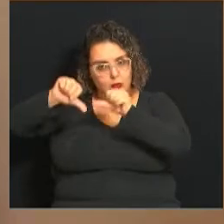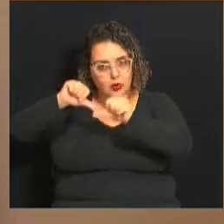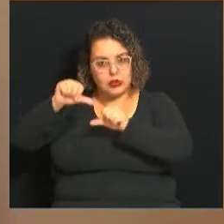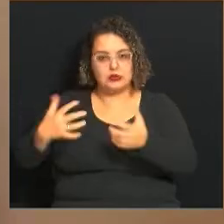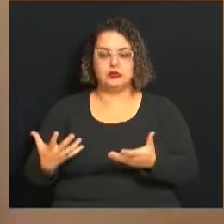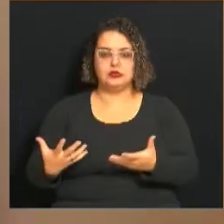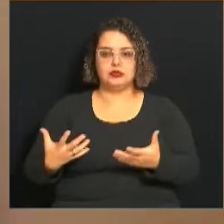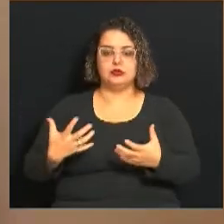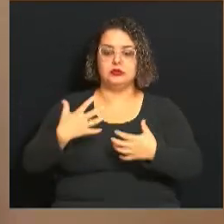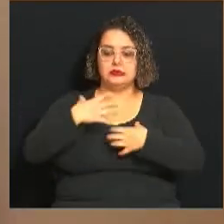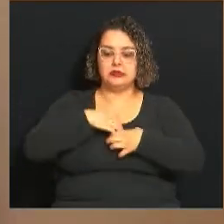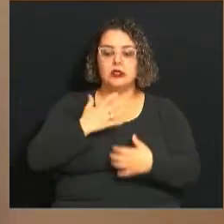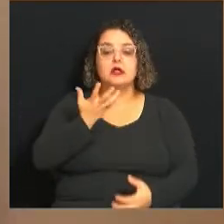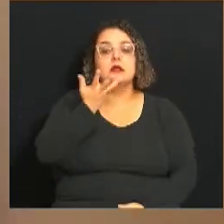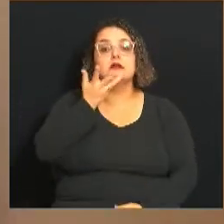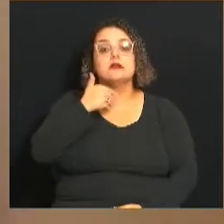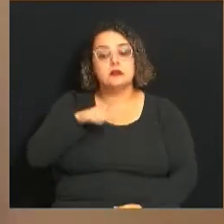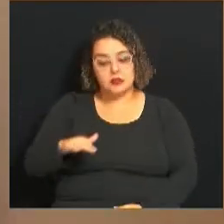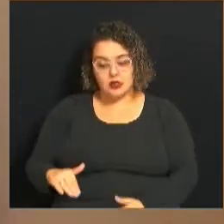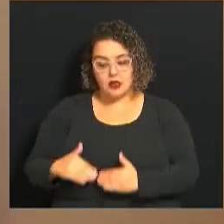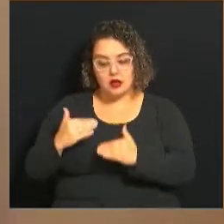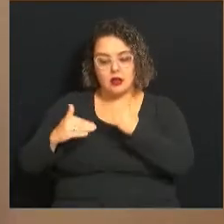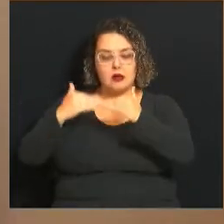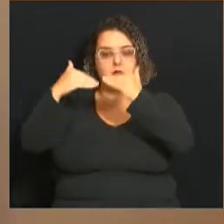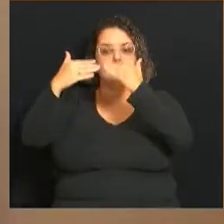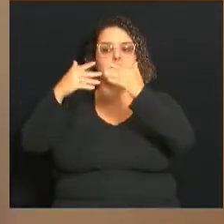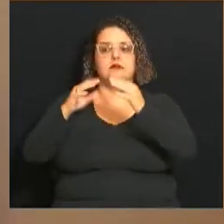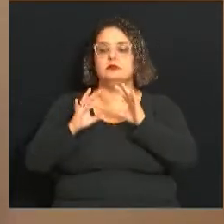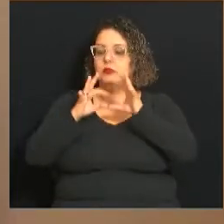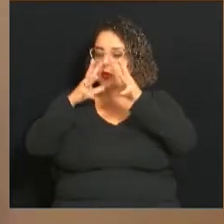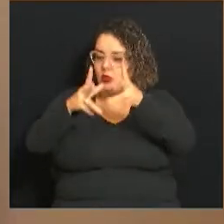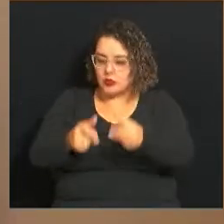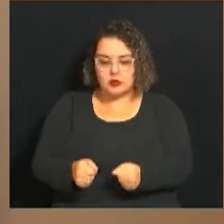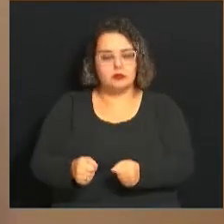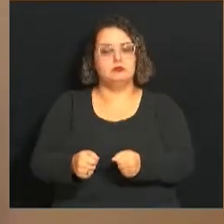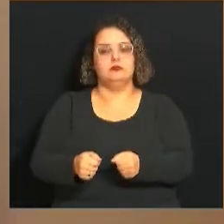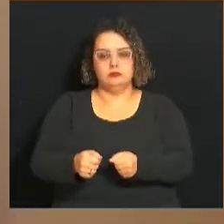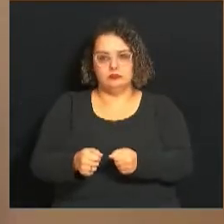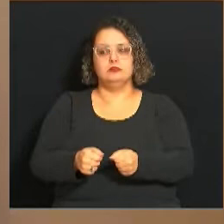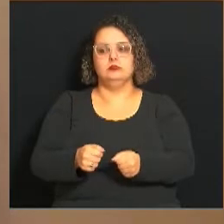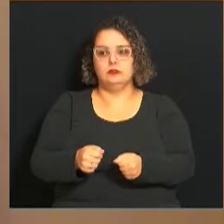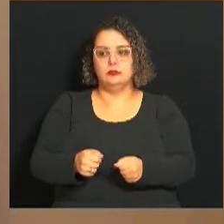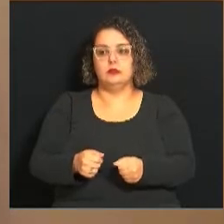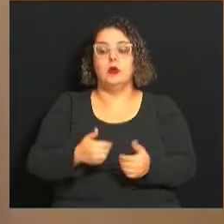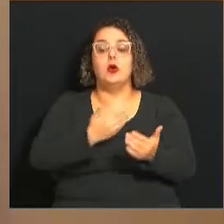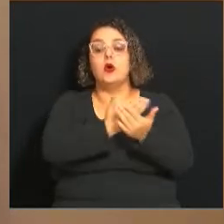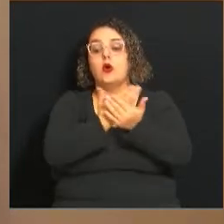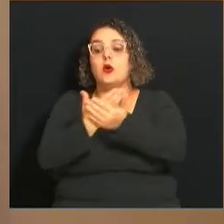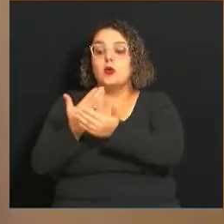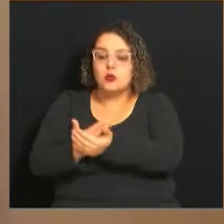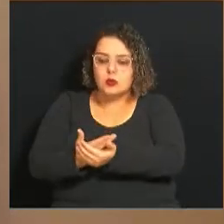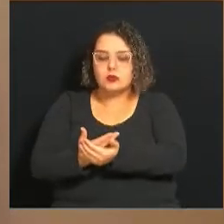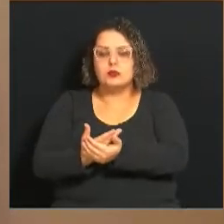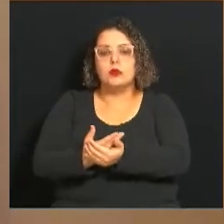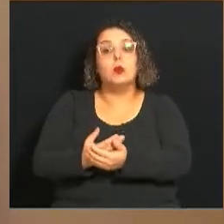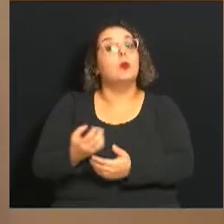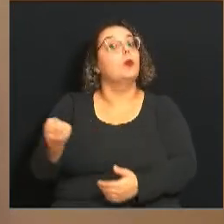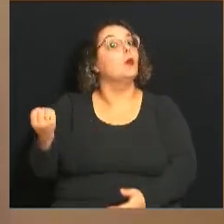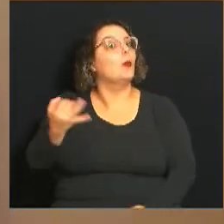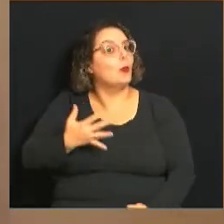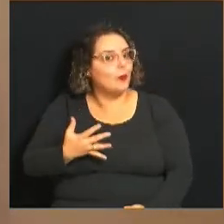essa criança se desenvolver plena e integral. Então, a gente observa nos estudos o quanto o amor